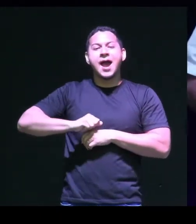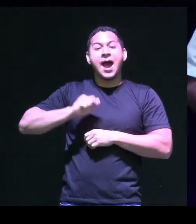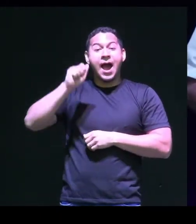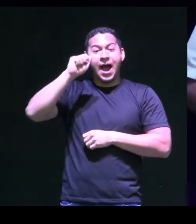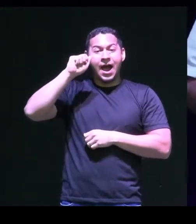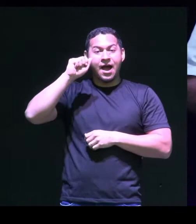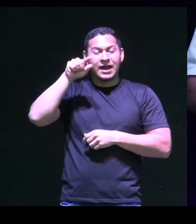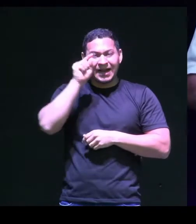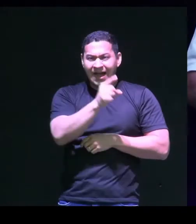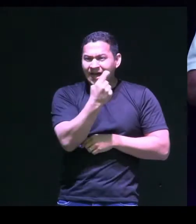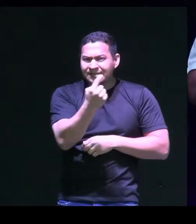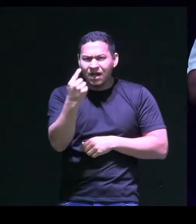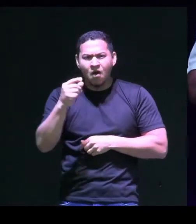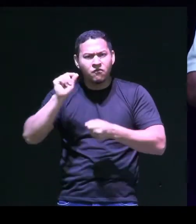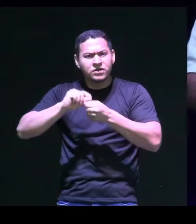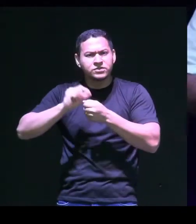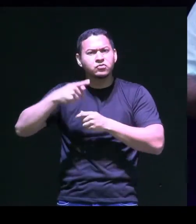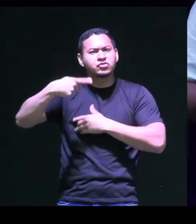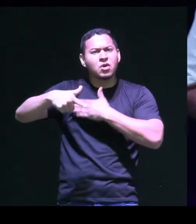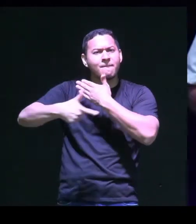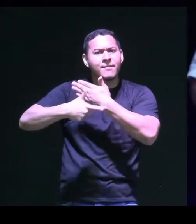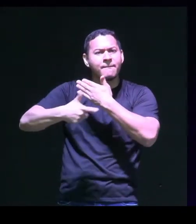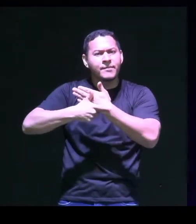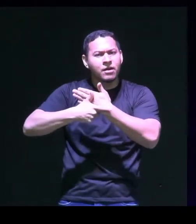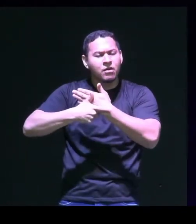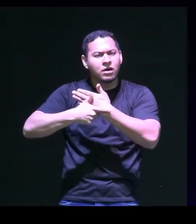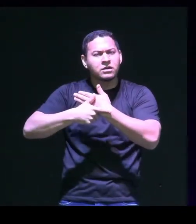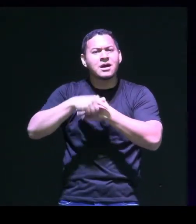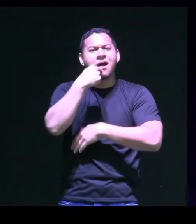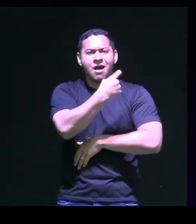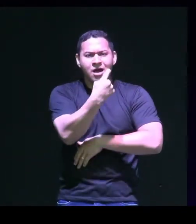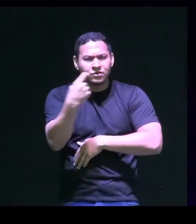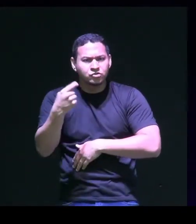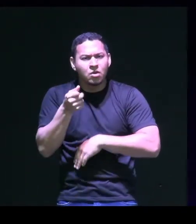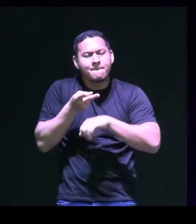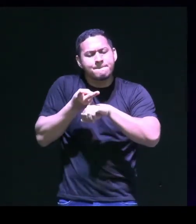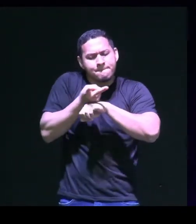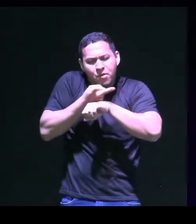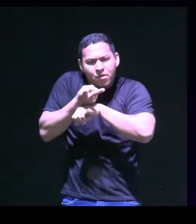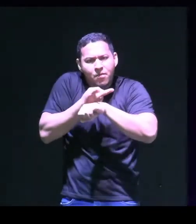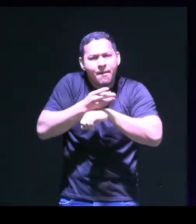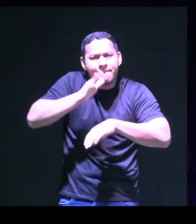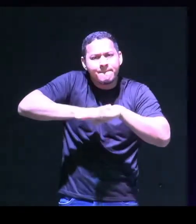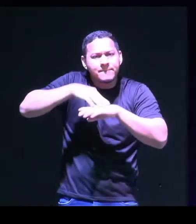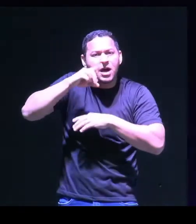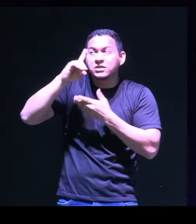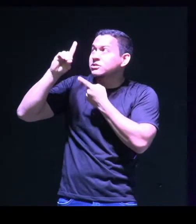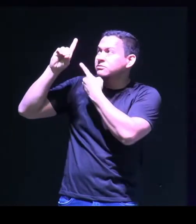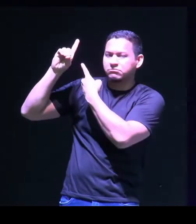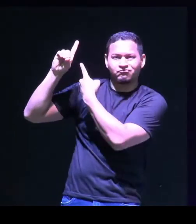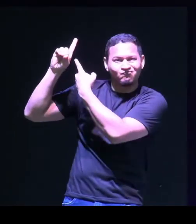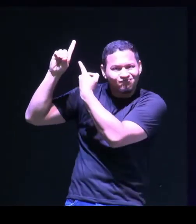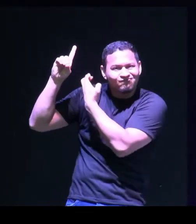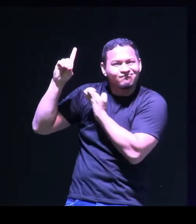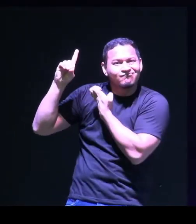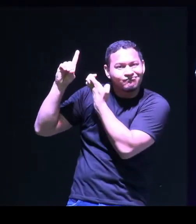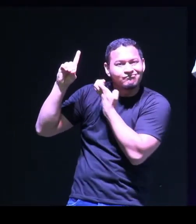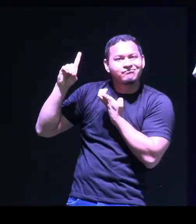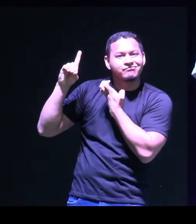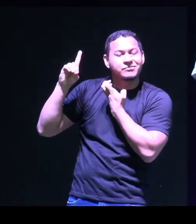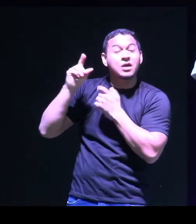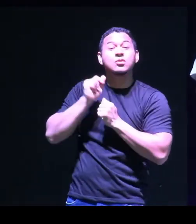sua parte. Sabe, irmãos, está na hora de cada um de nós buscarmos mais a Deus. O texto que eu